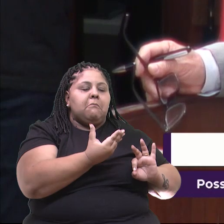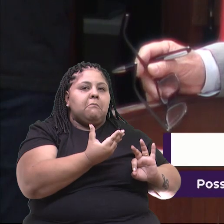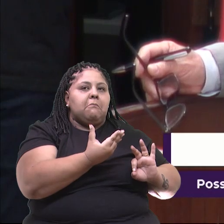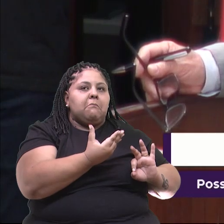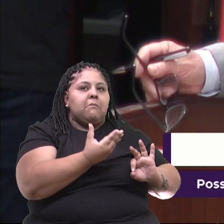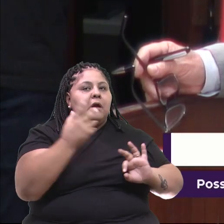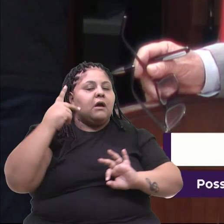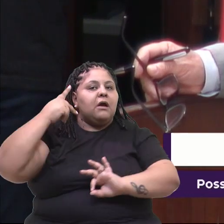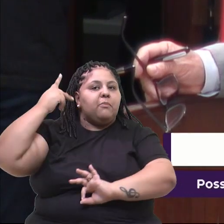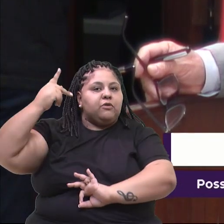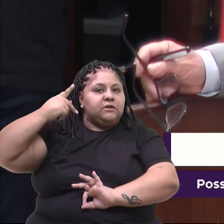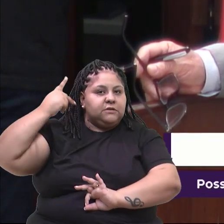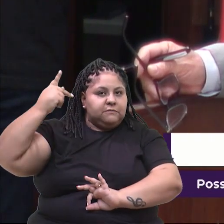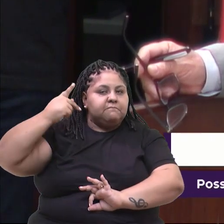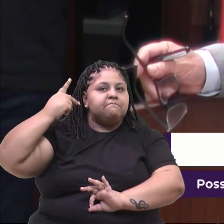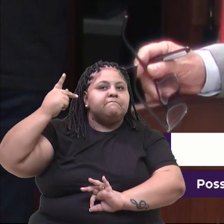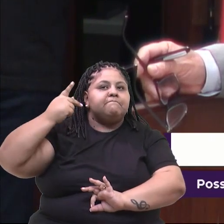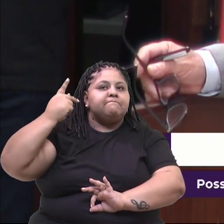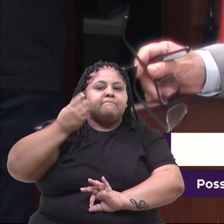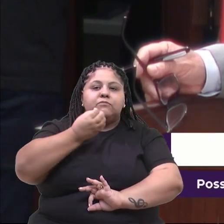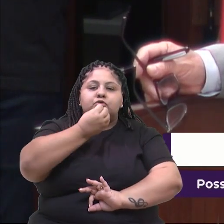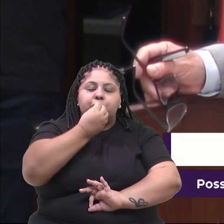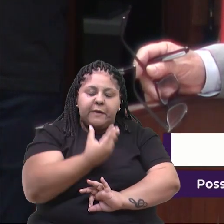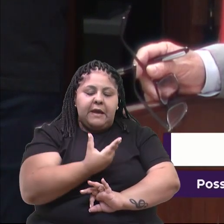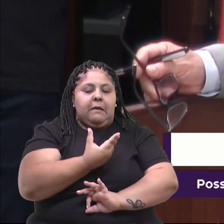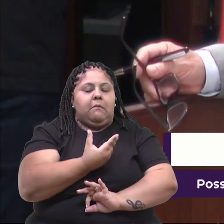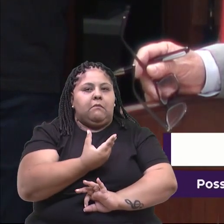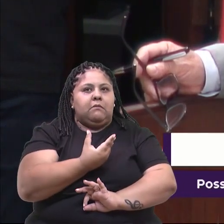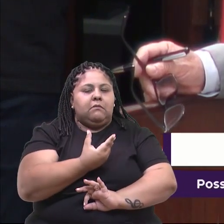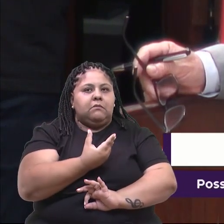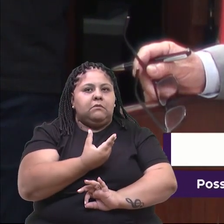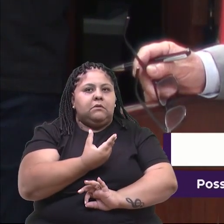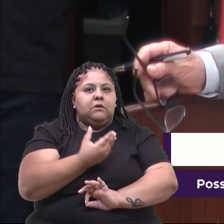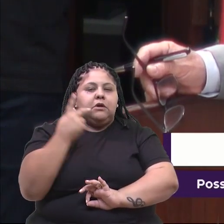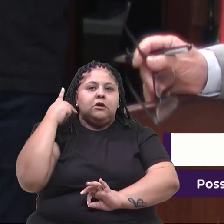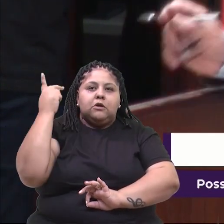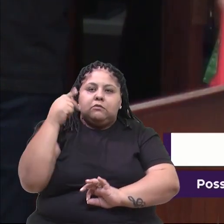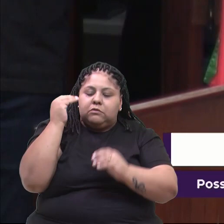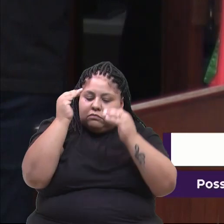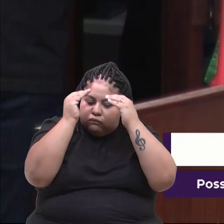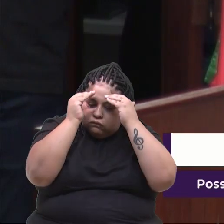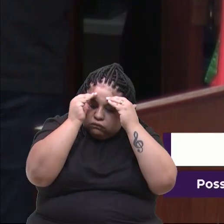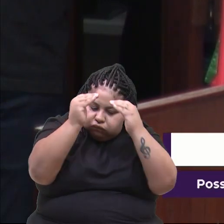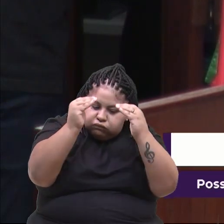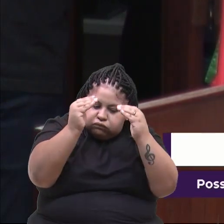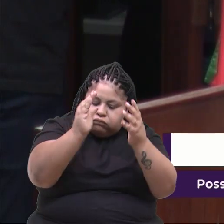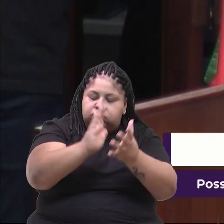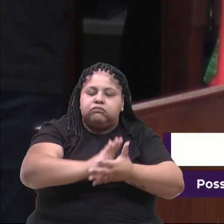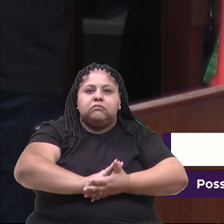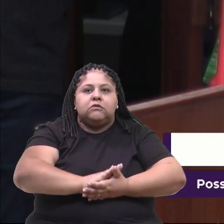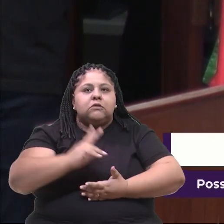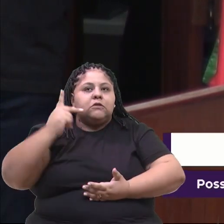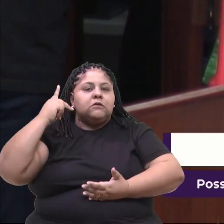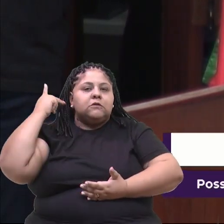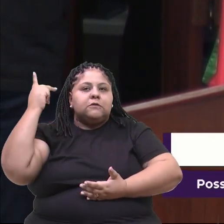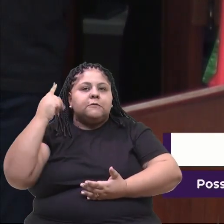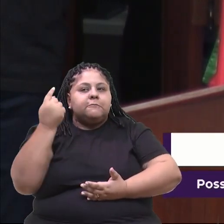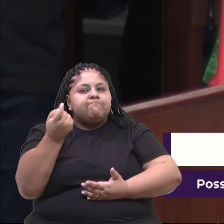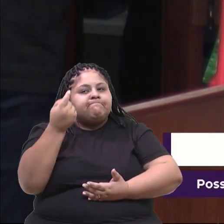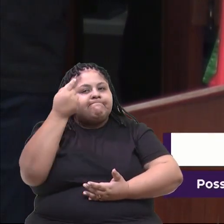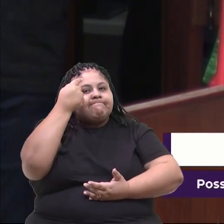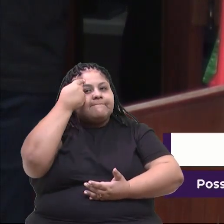A política do bem, a política do respeito, a política da